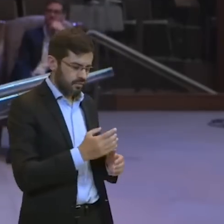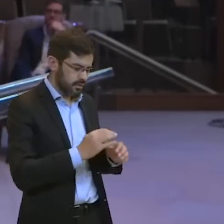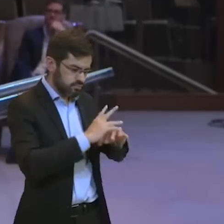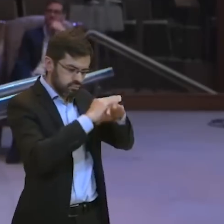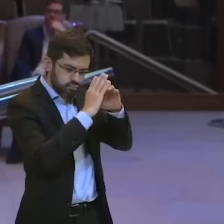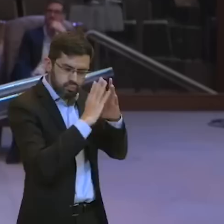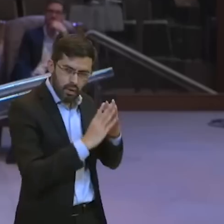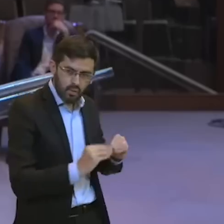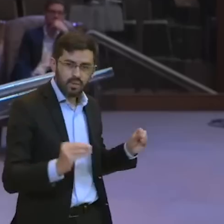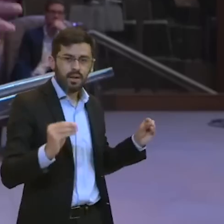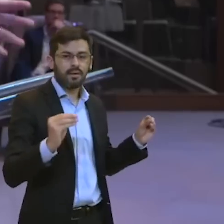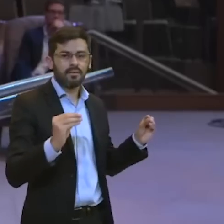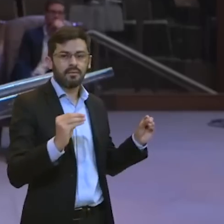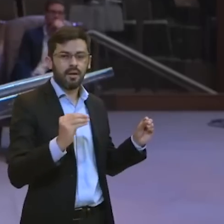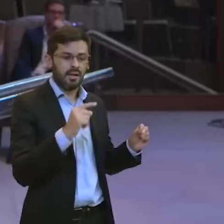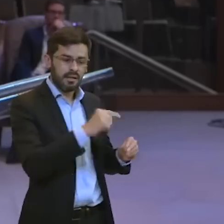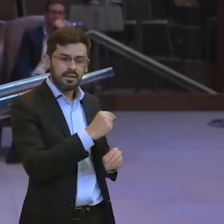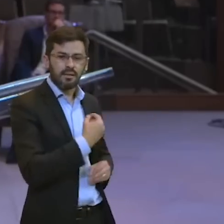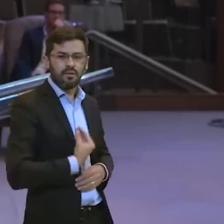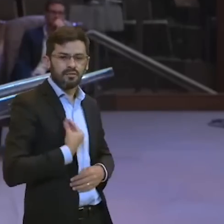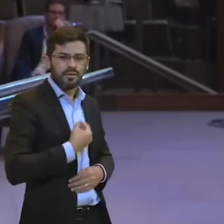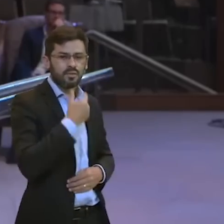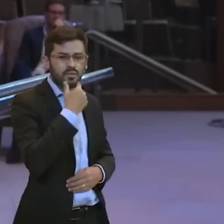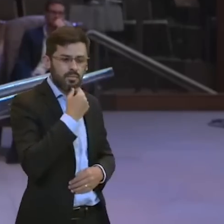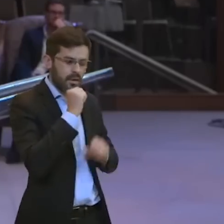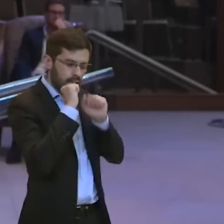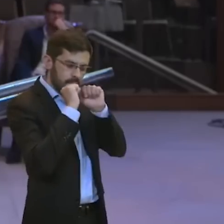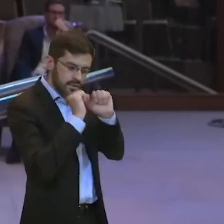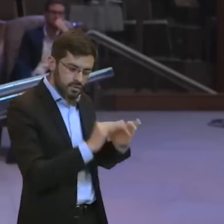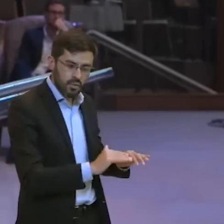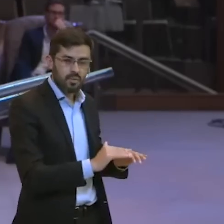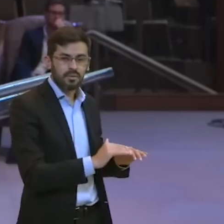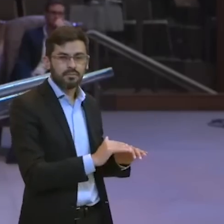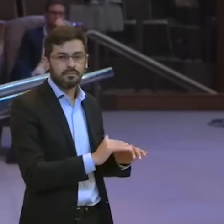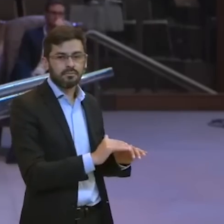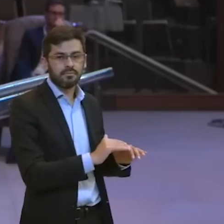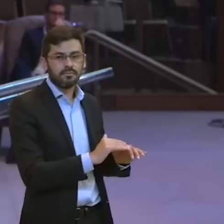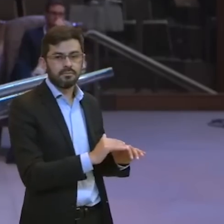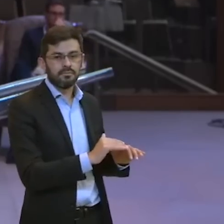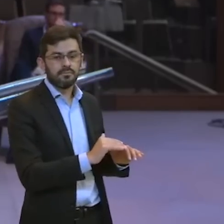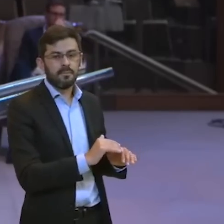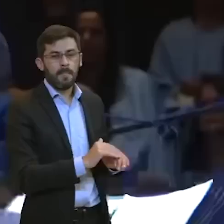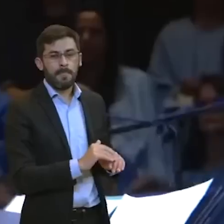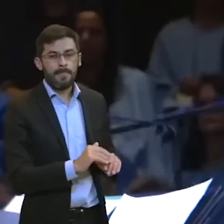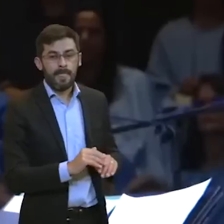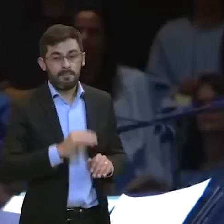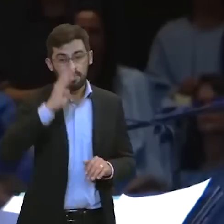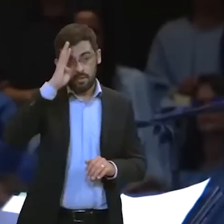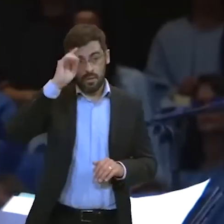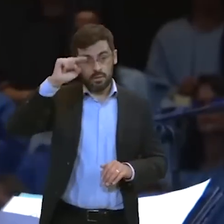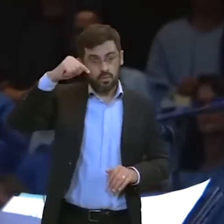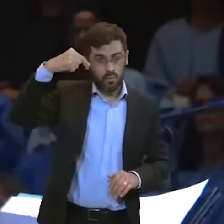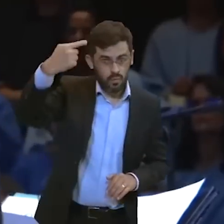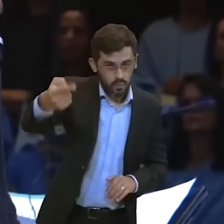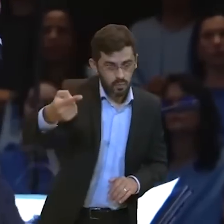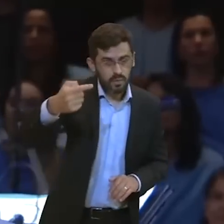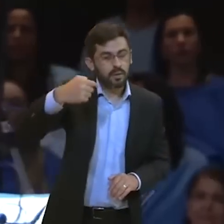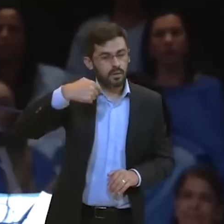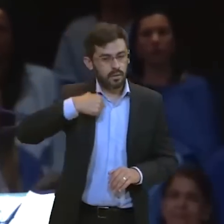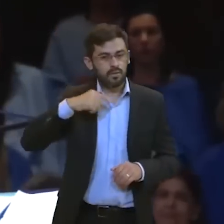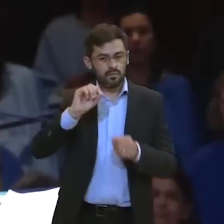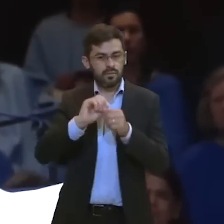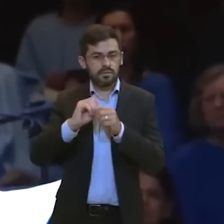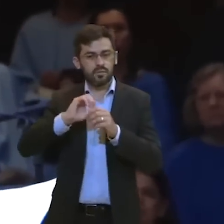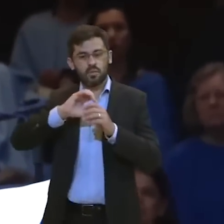vai ser suficiente para curar esse homem, abençoa. Na quarta-feira seguinte eu estava dirigindo o